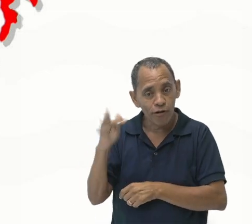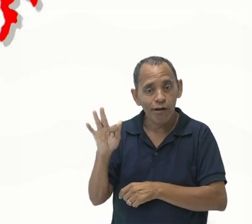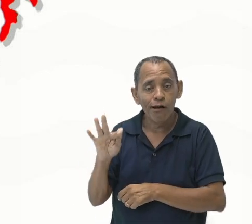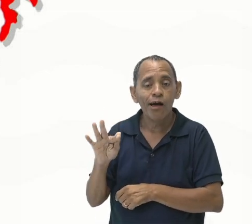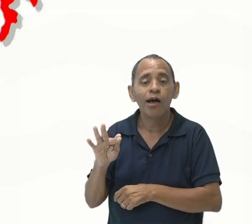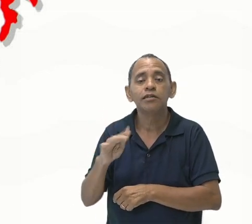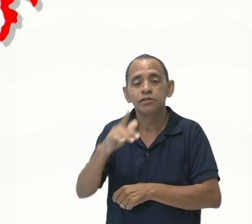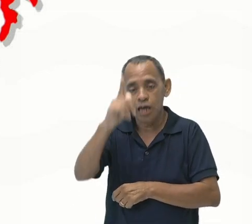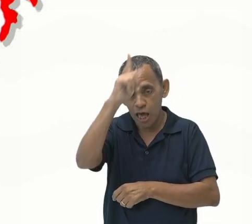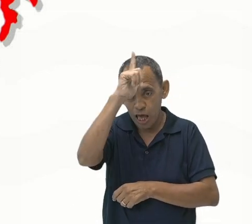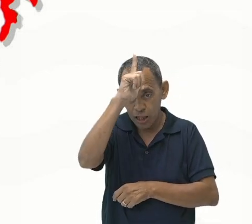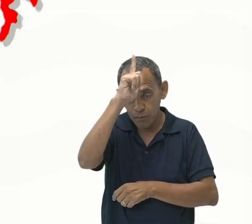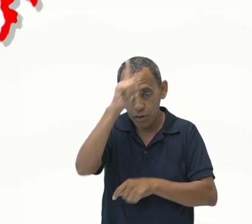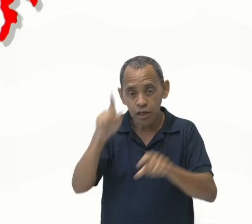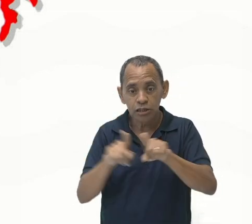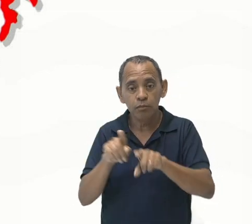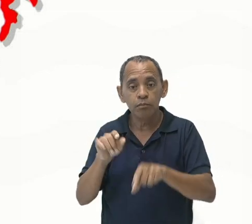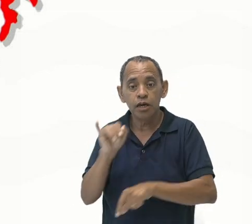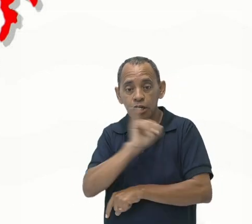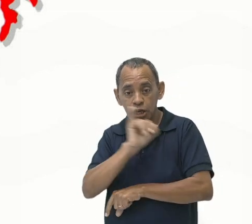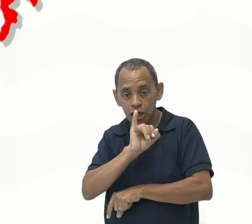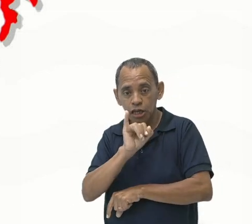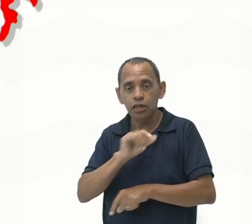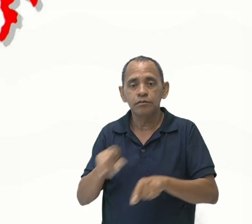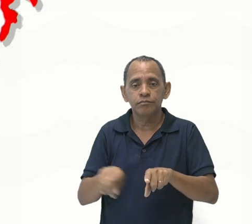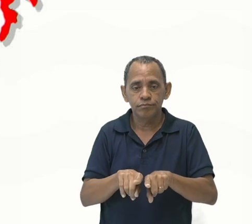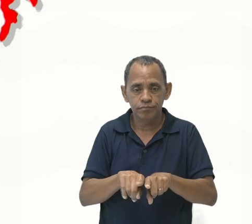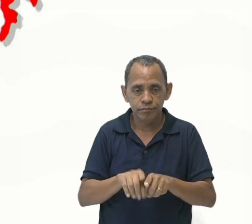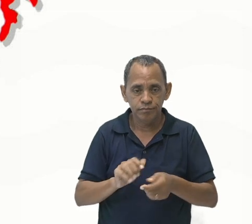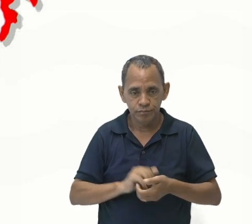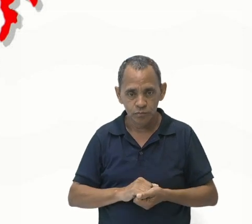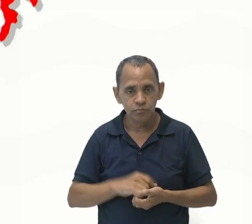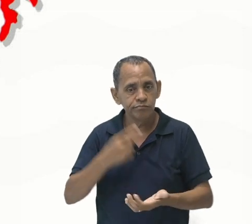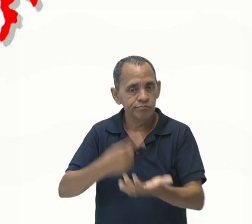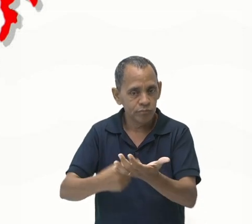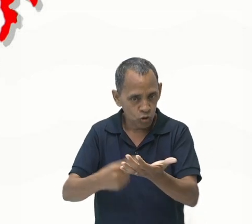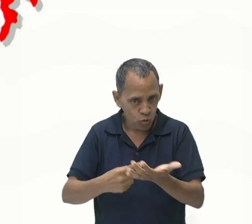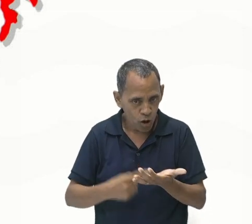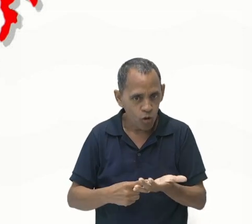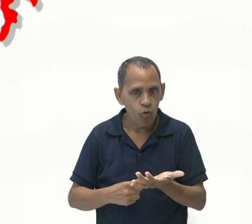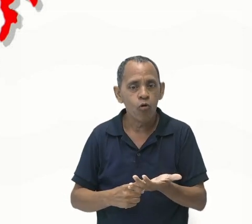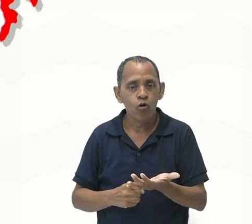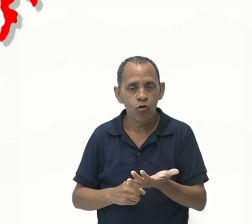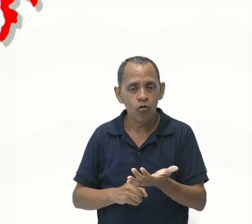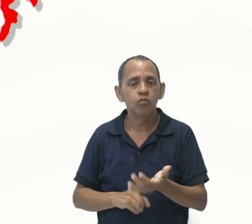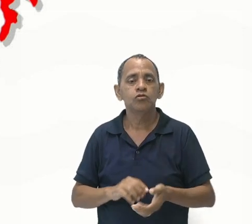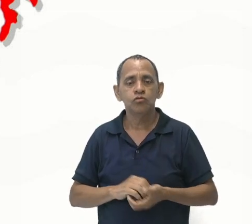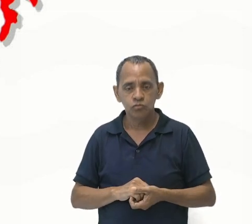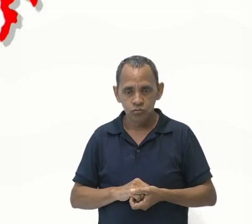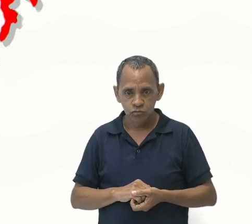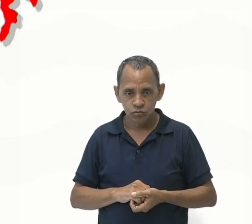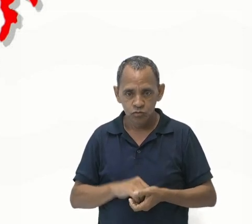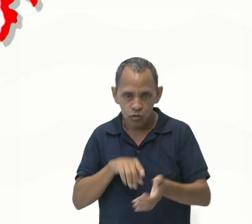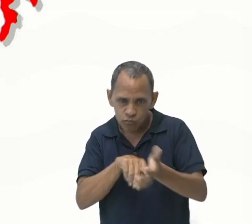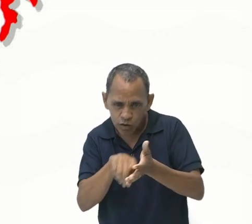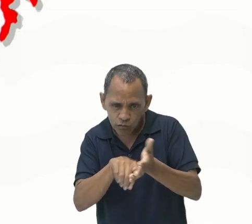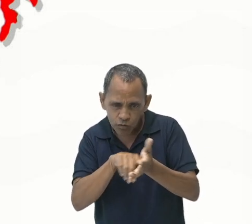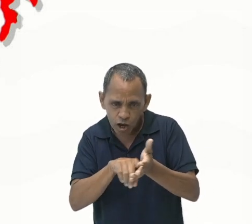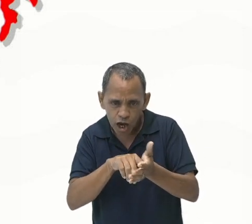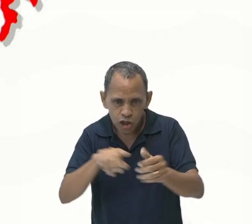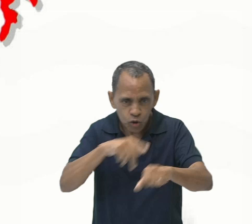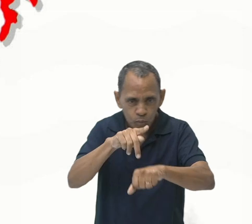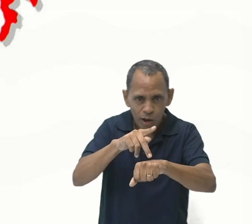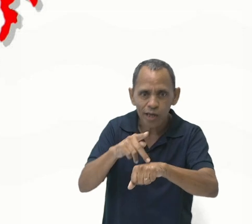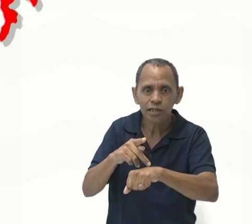entraram também para esse grupo a França, a Alemanha e a Itália. E os acordos vão se intensificando,